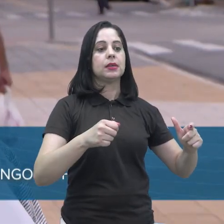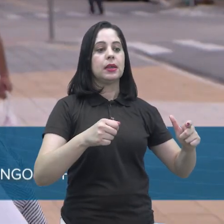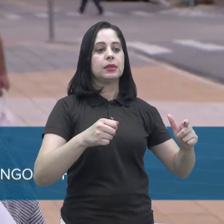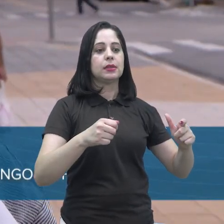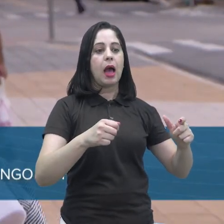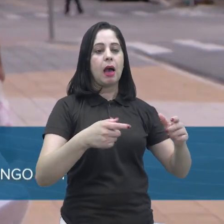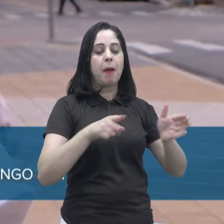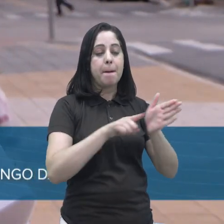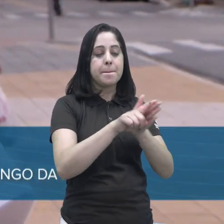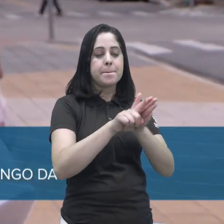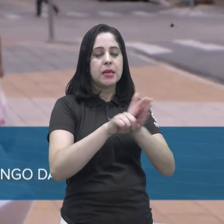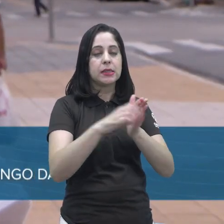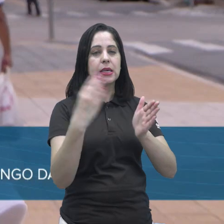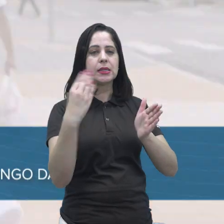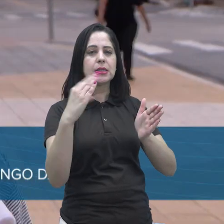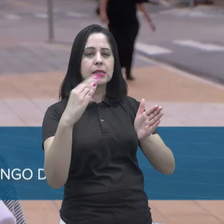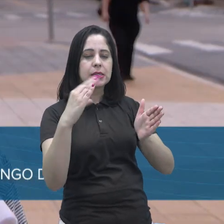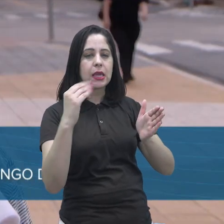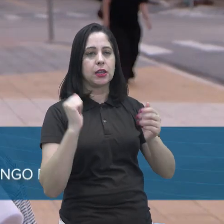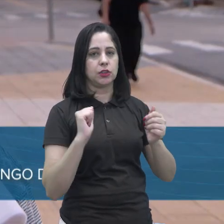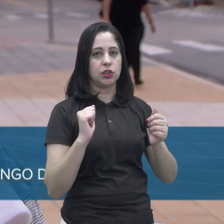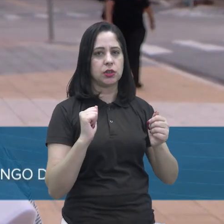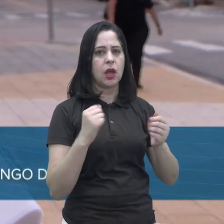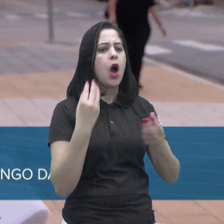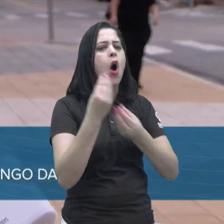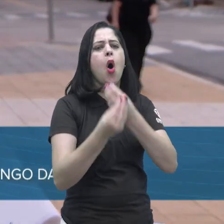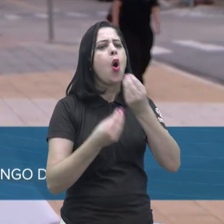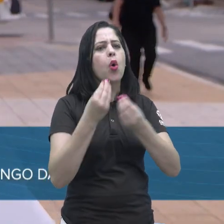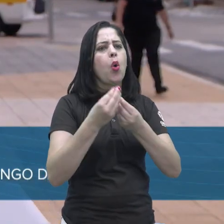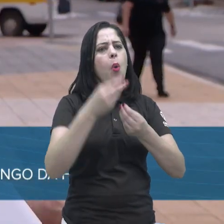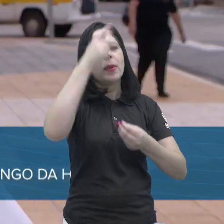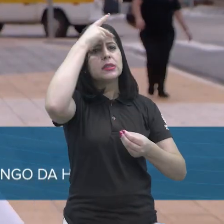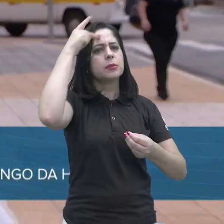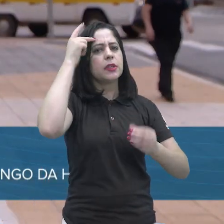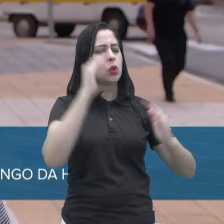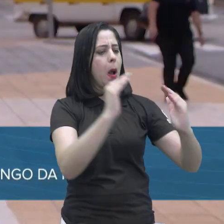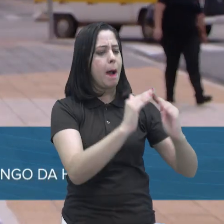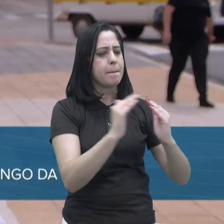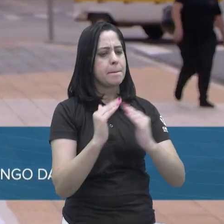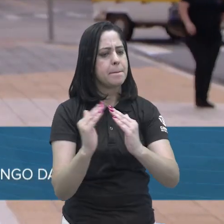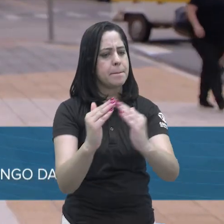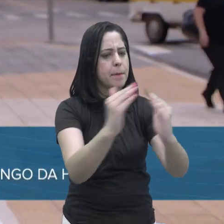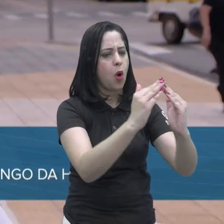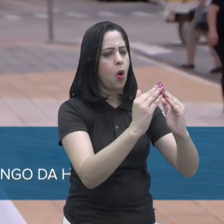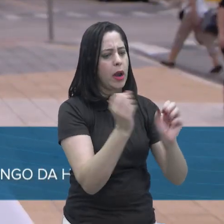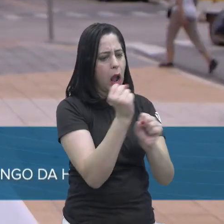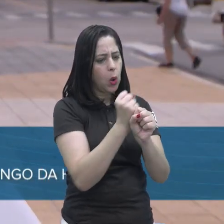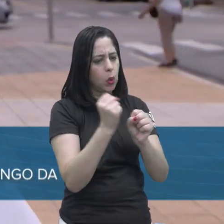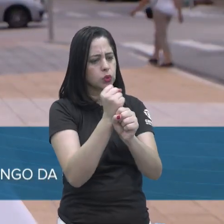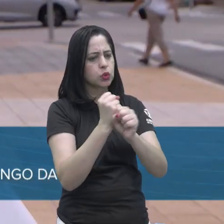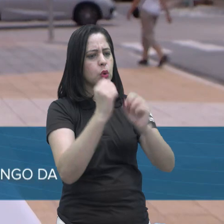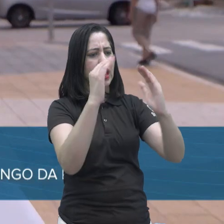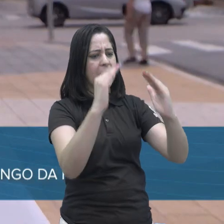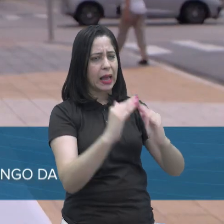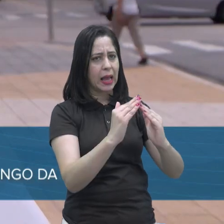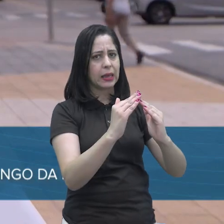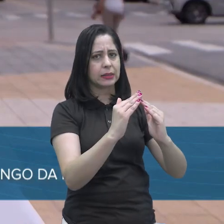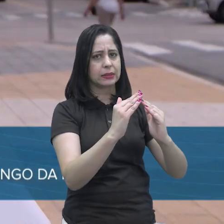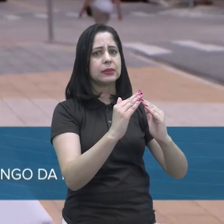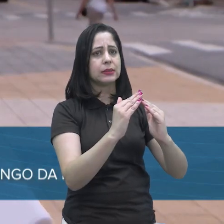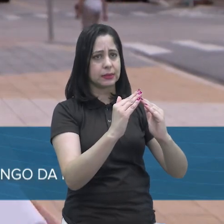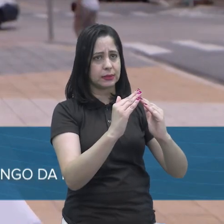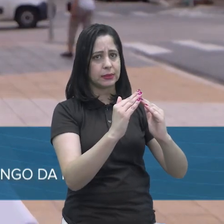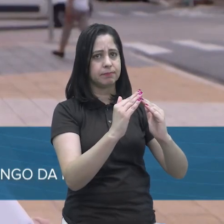forma científica, de uma forma informacional. Como é que as pessoas vivem, como as pessoas constroem a sua vida em cima